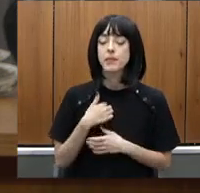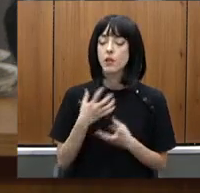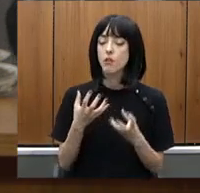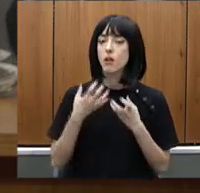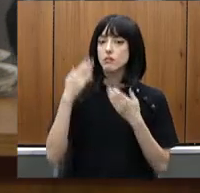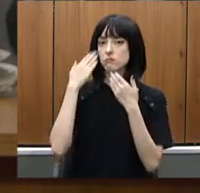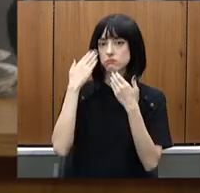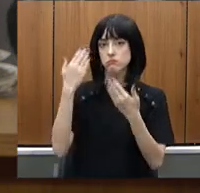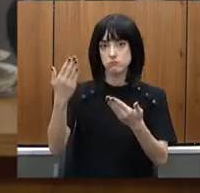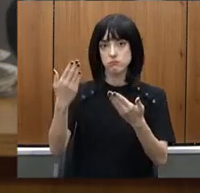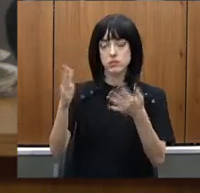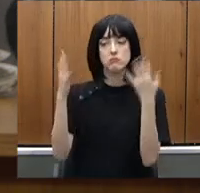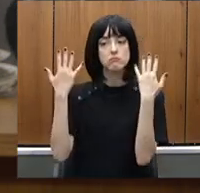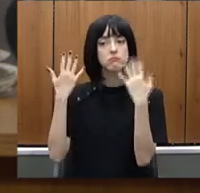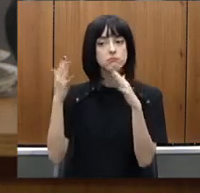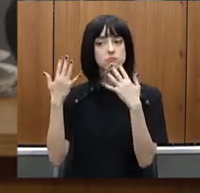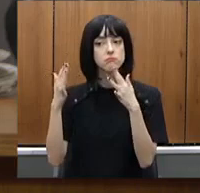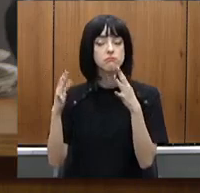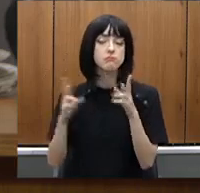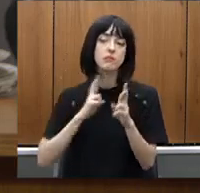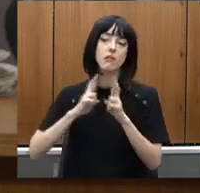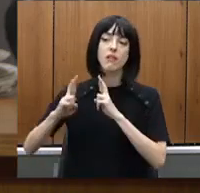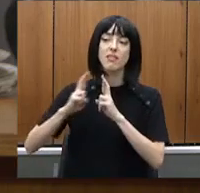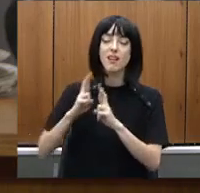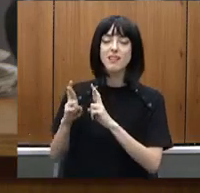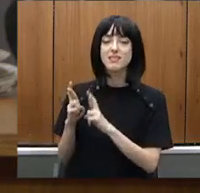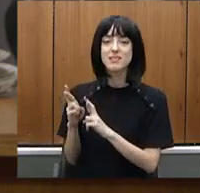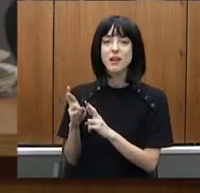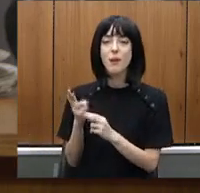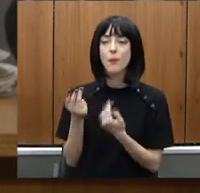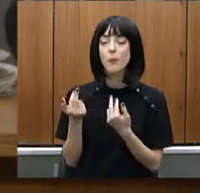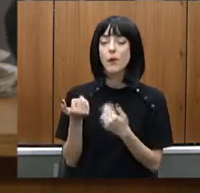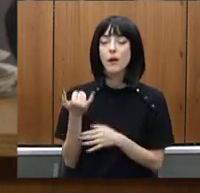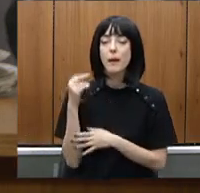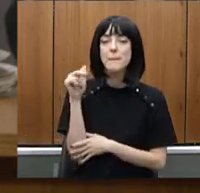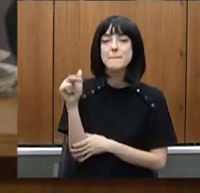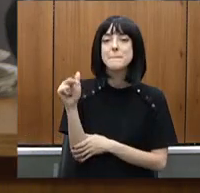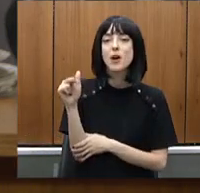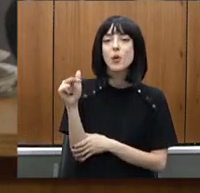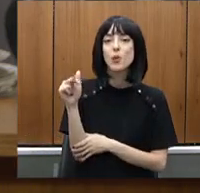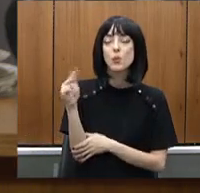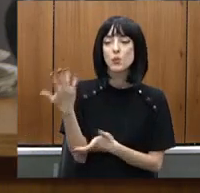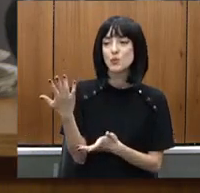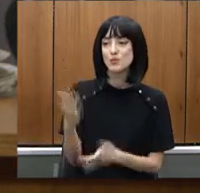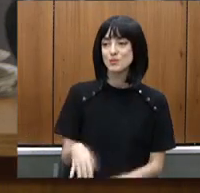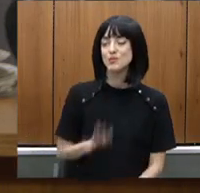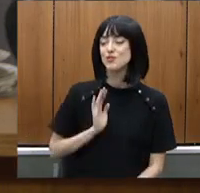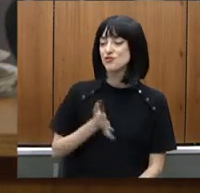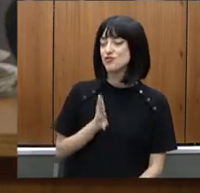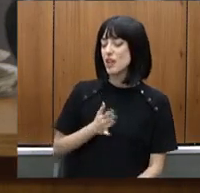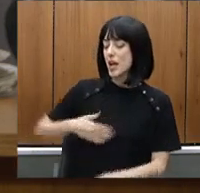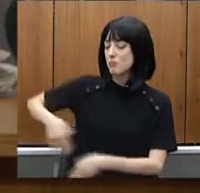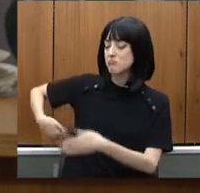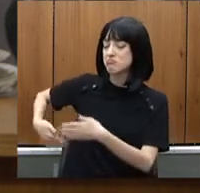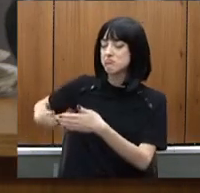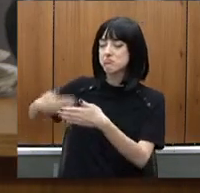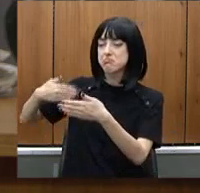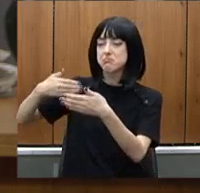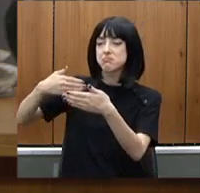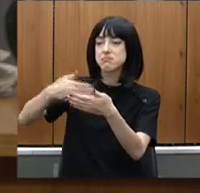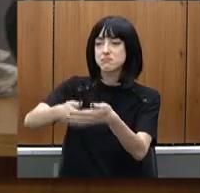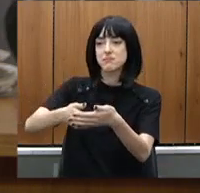por essa relação de irmão mesmo fraternal durante esse tempo Comandante é muito disponível a gente liga para